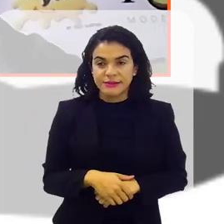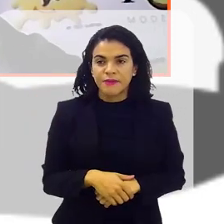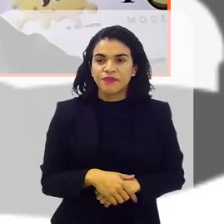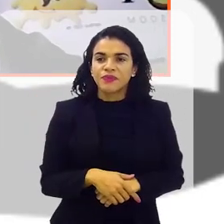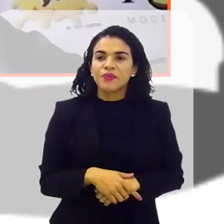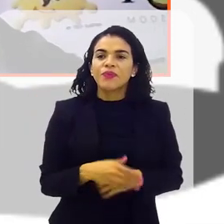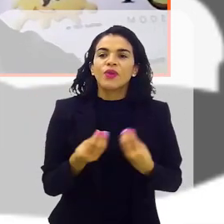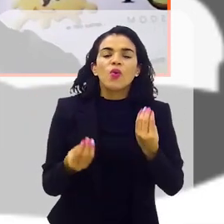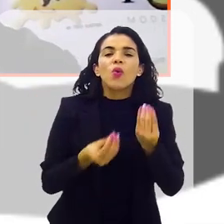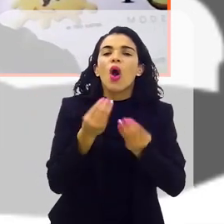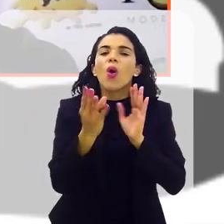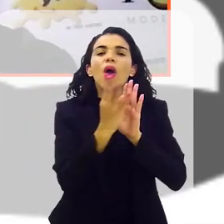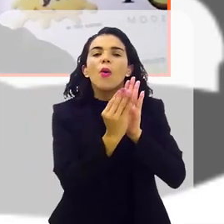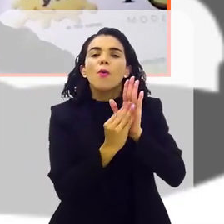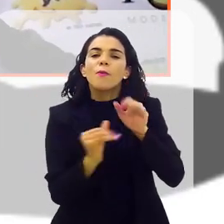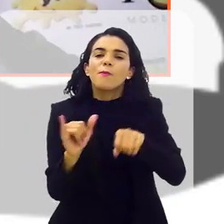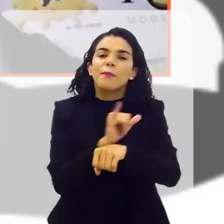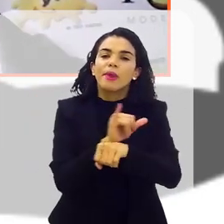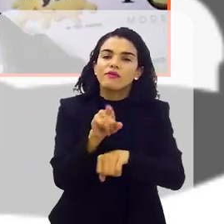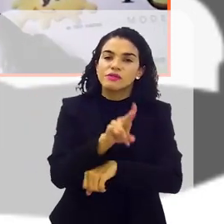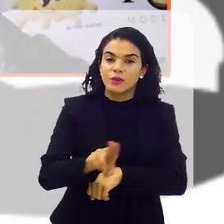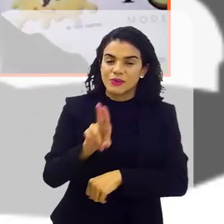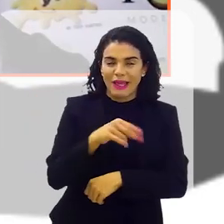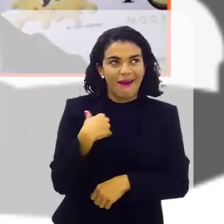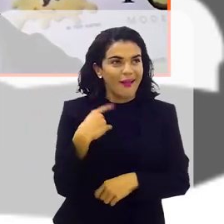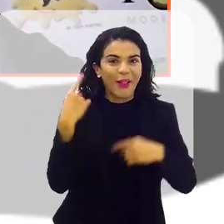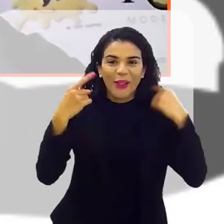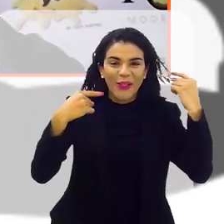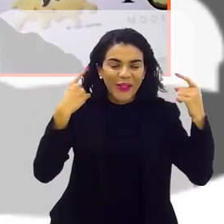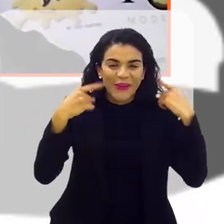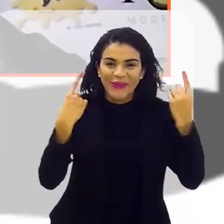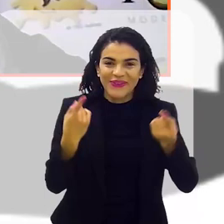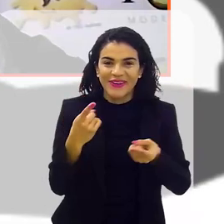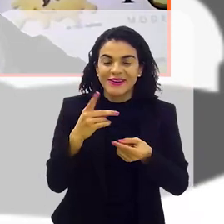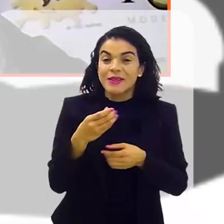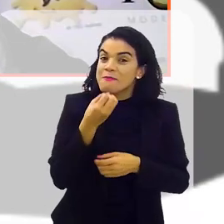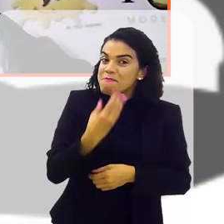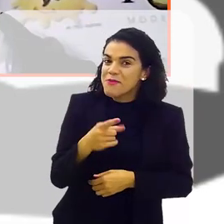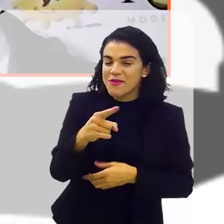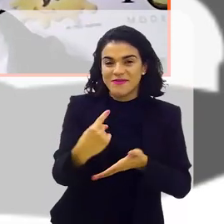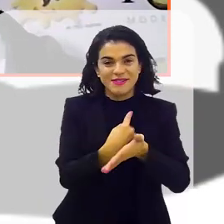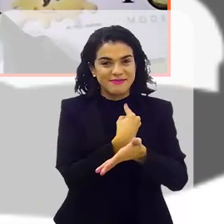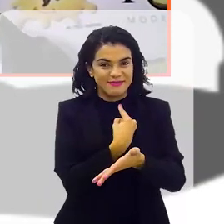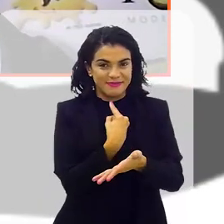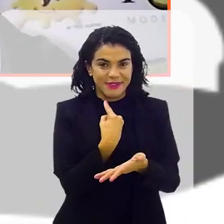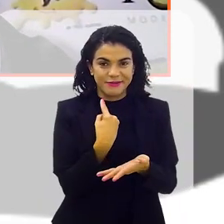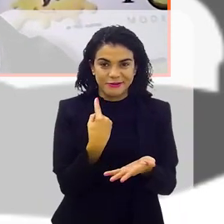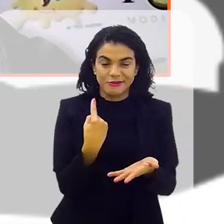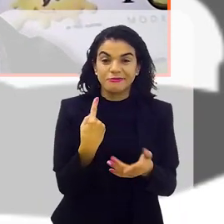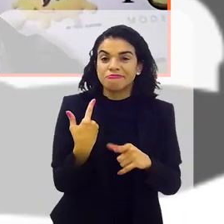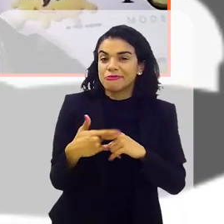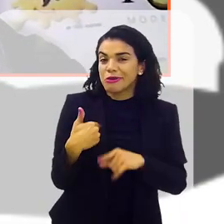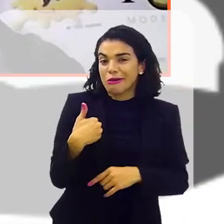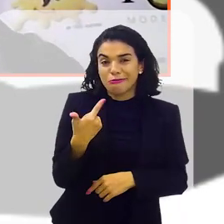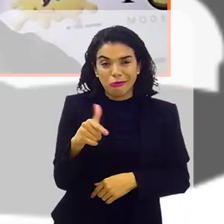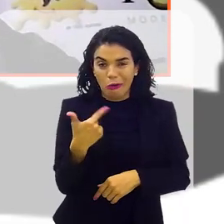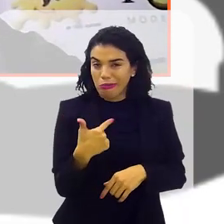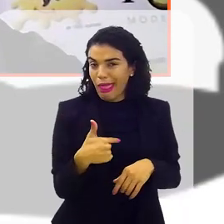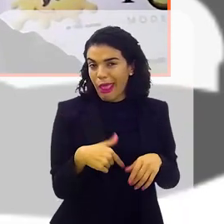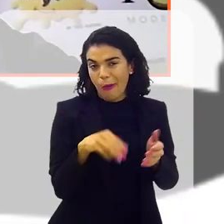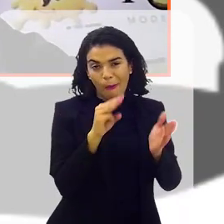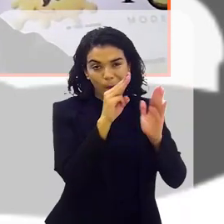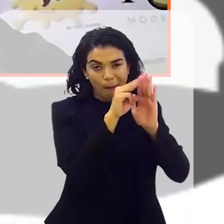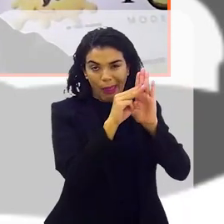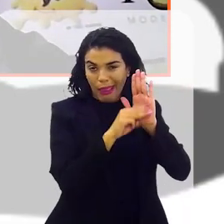que ser tudo que você usa Cláudia é muito louco que bom que você me fez essa pergunta porque assim eu não tenho